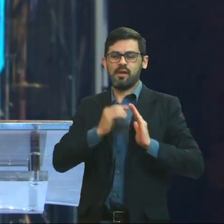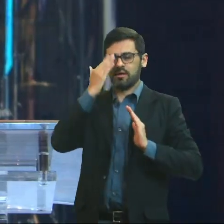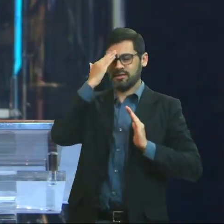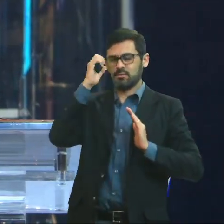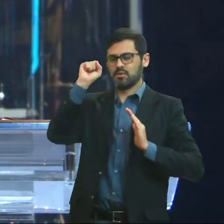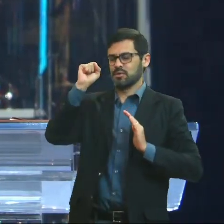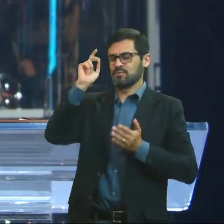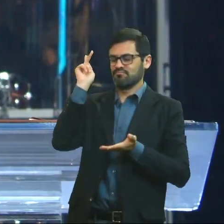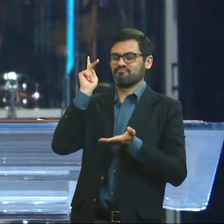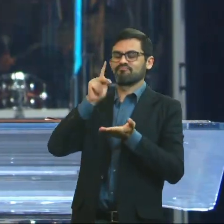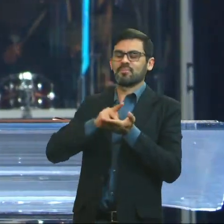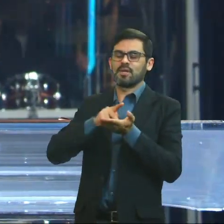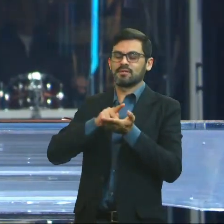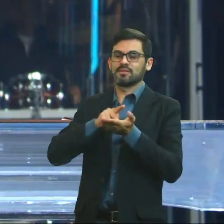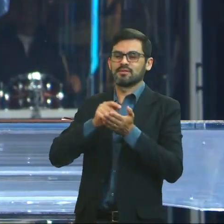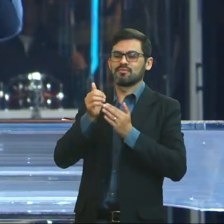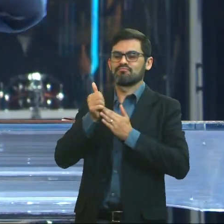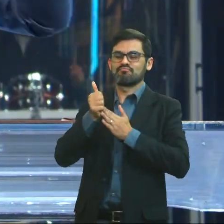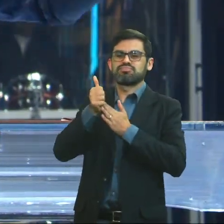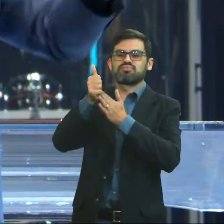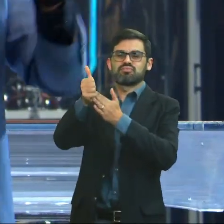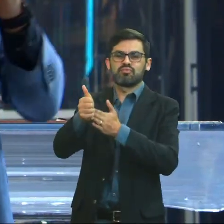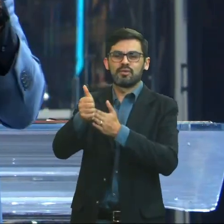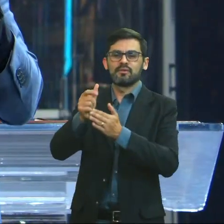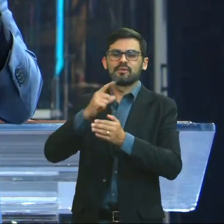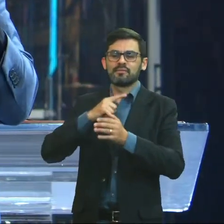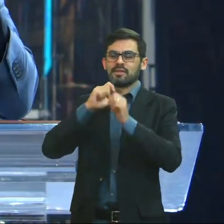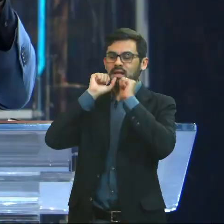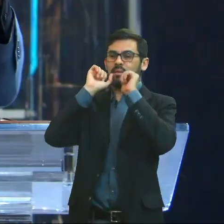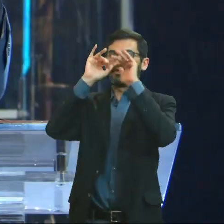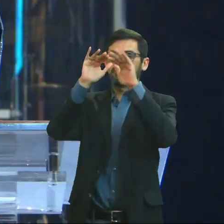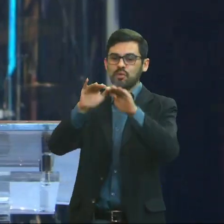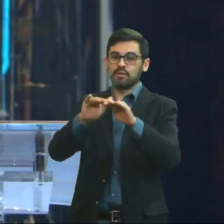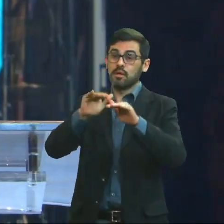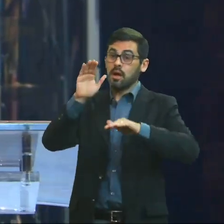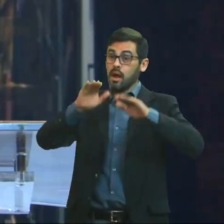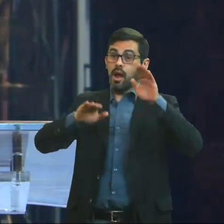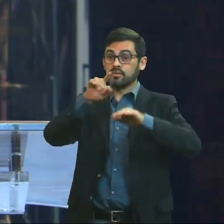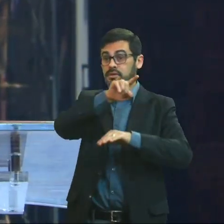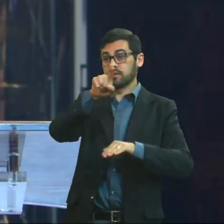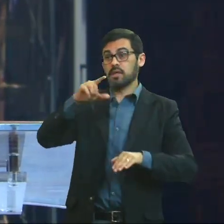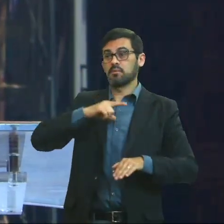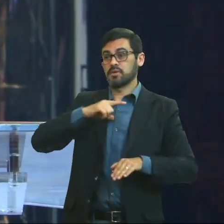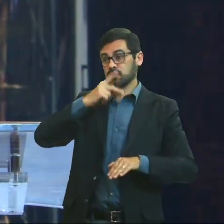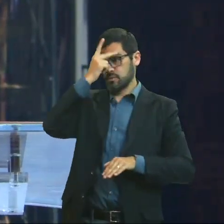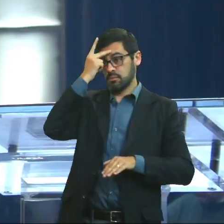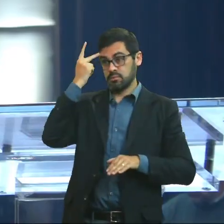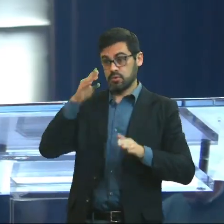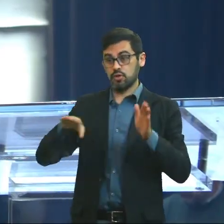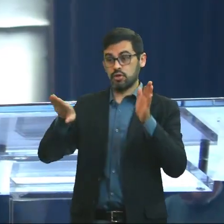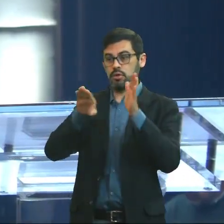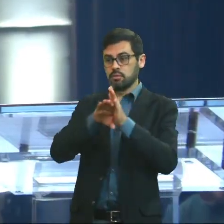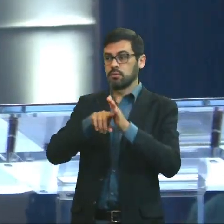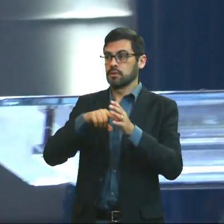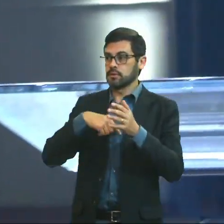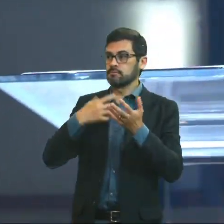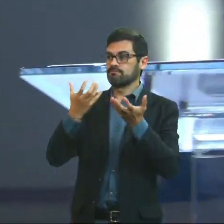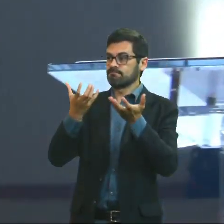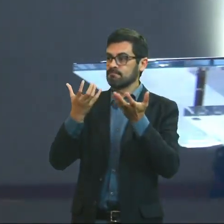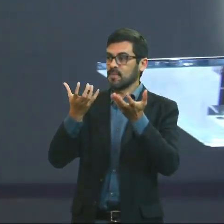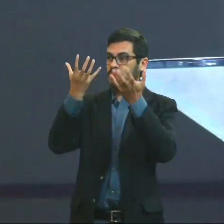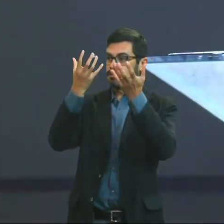sabedoria de carne e osso. Siga Ele e você vai ser abençoado por Deus. Talvez tenha alguém hoje aqui que veio e quer tomar essa decisão. Eu